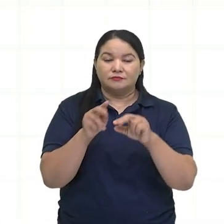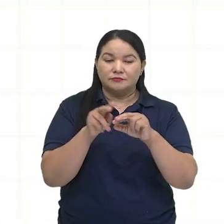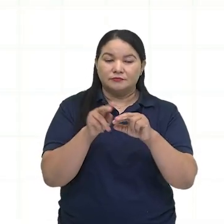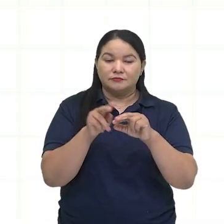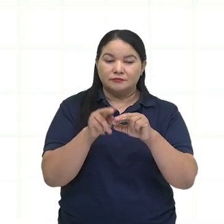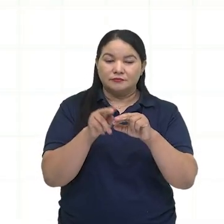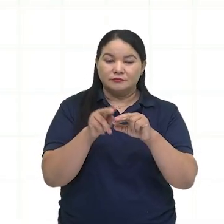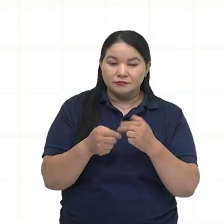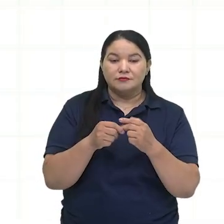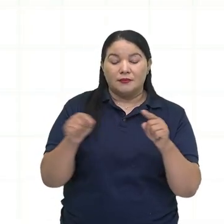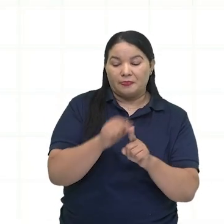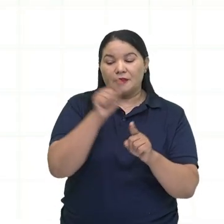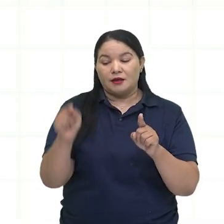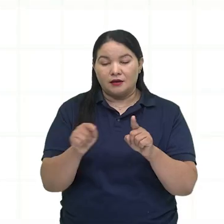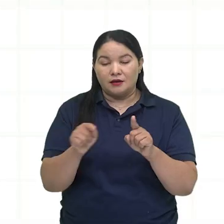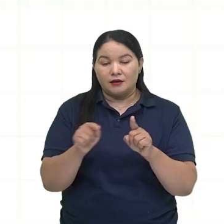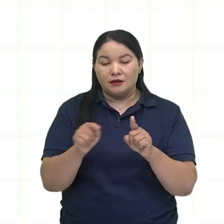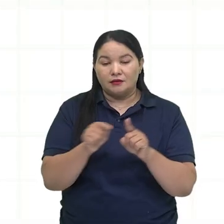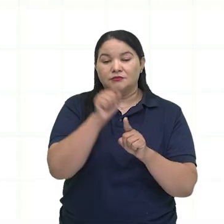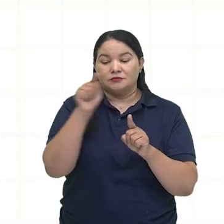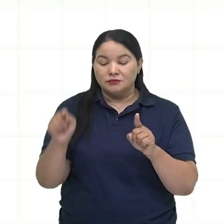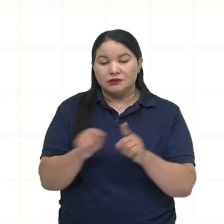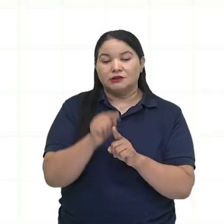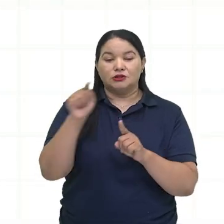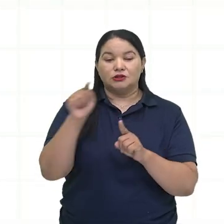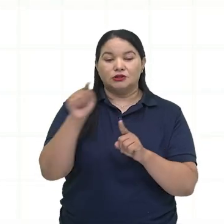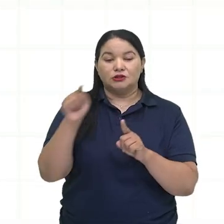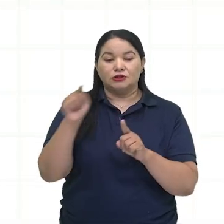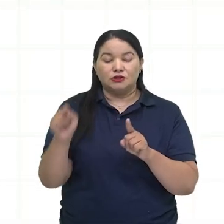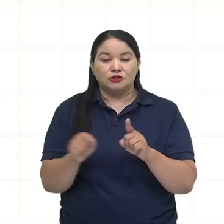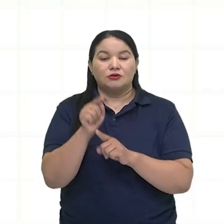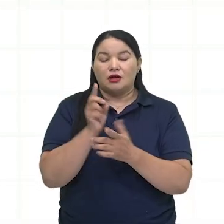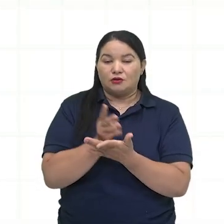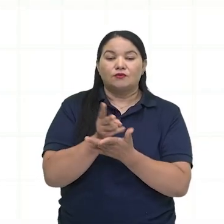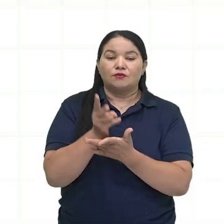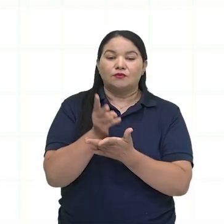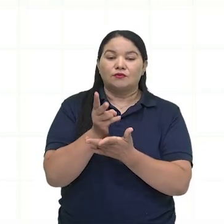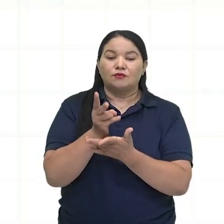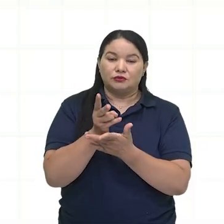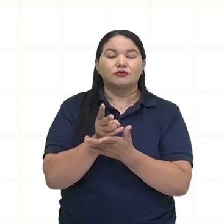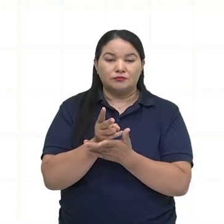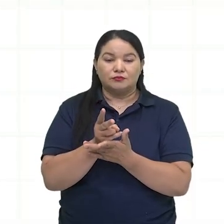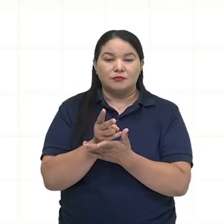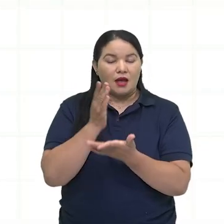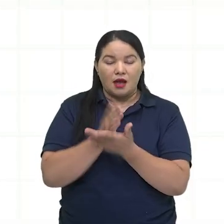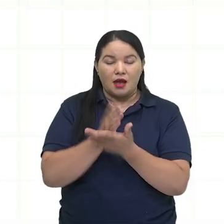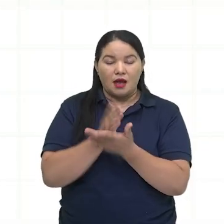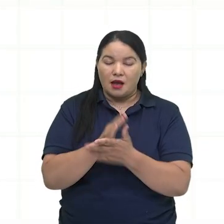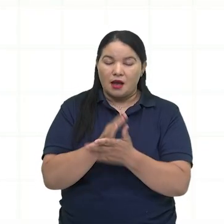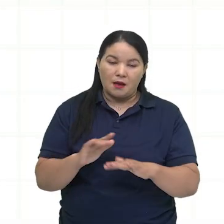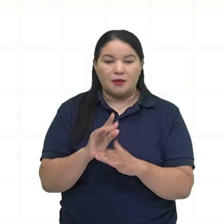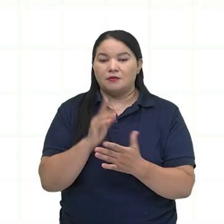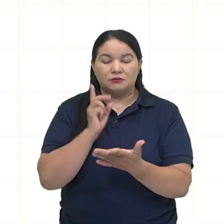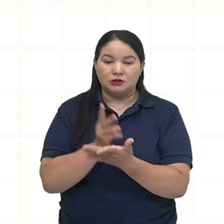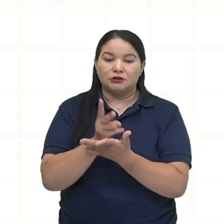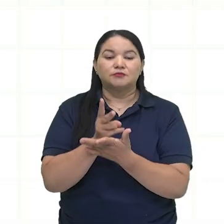que esse movimento é cíclico e contínuo, certo? Contudo,